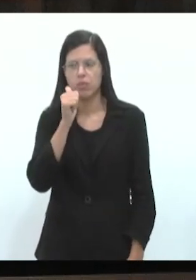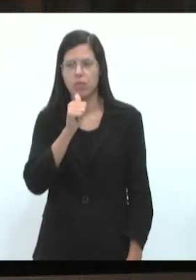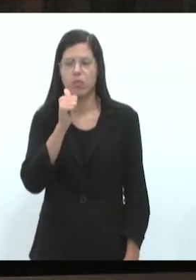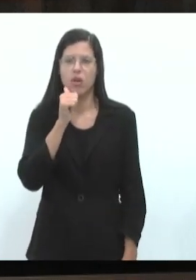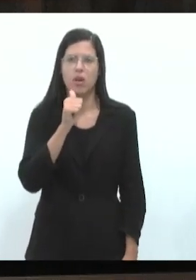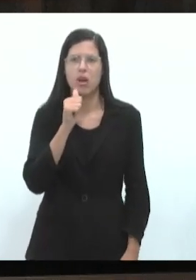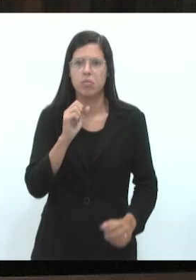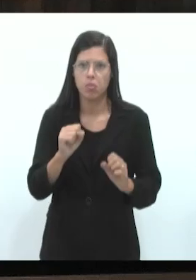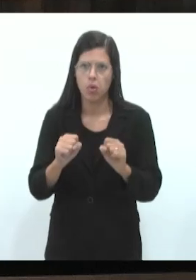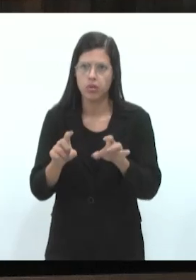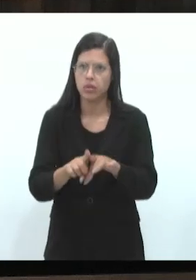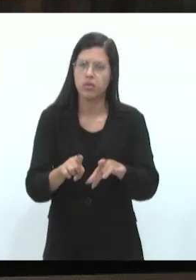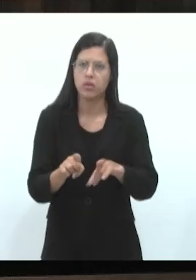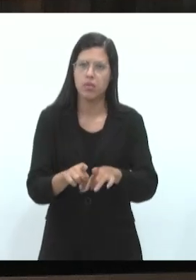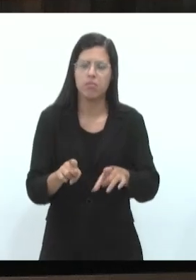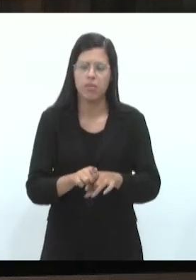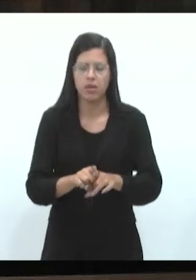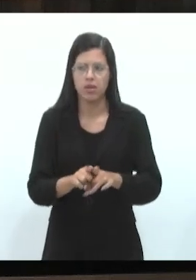uso também